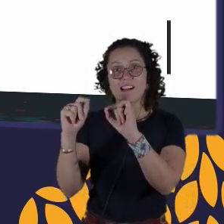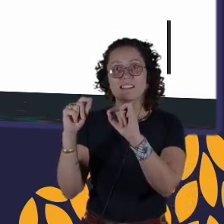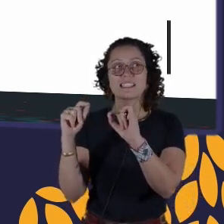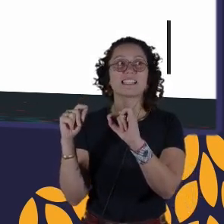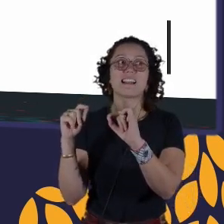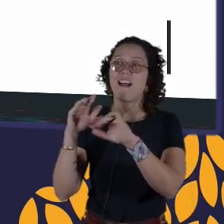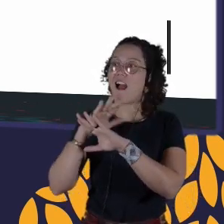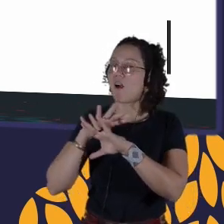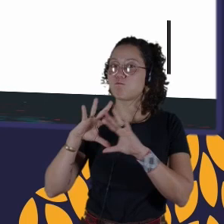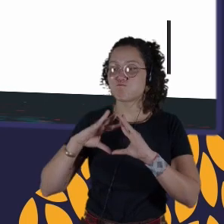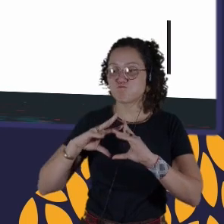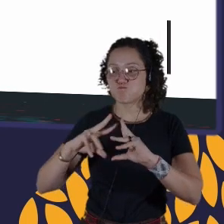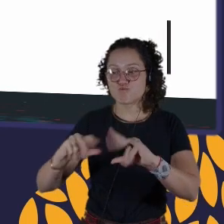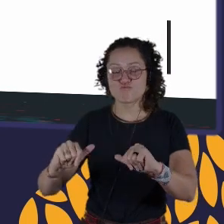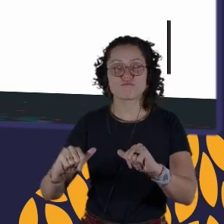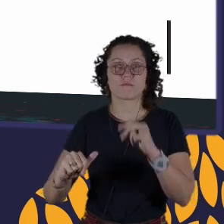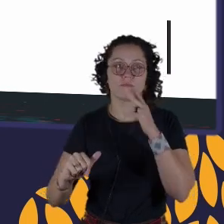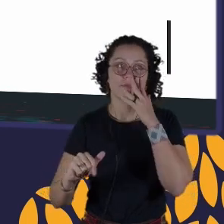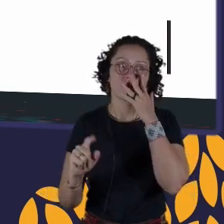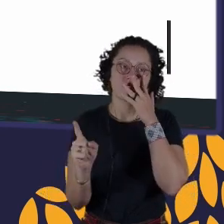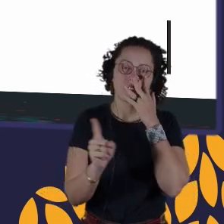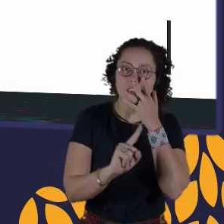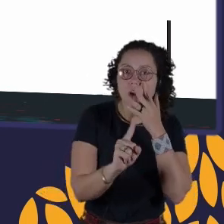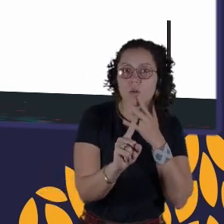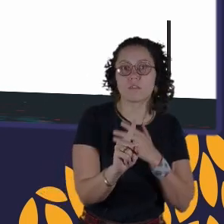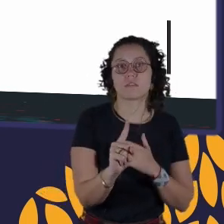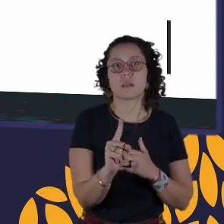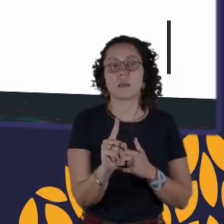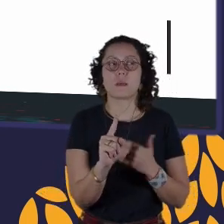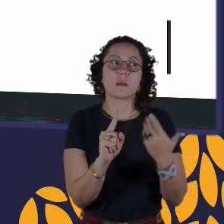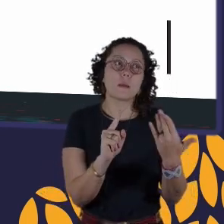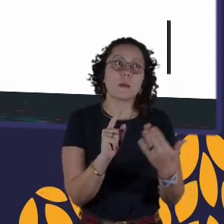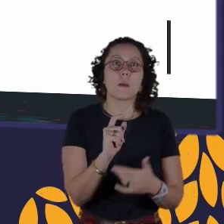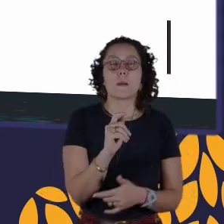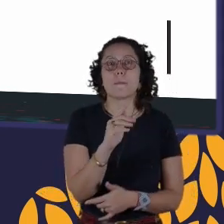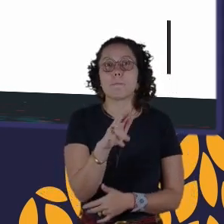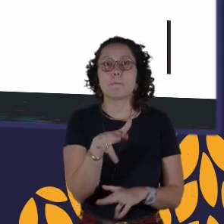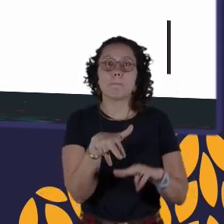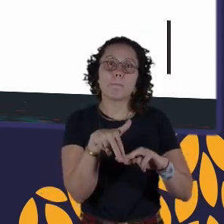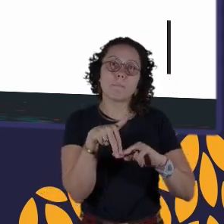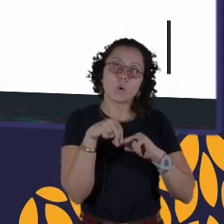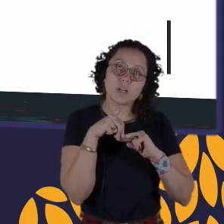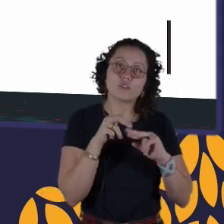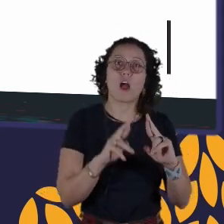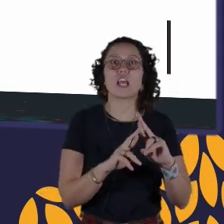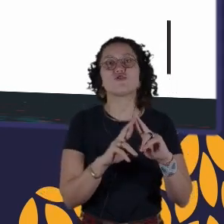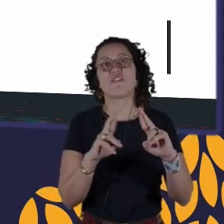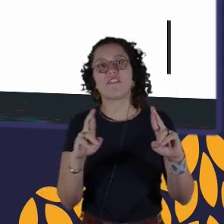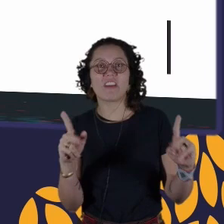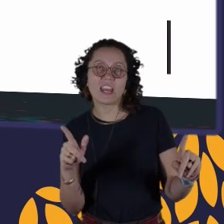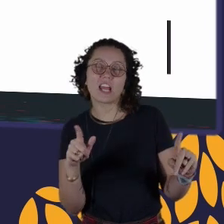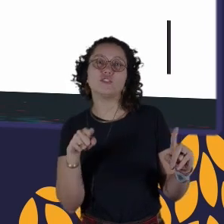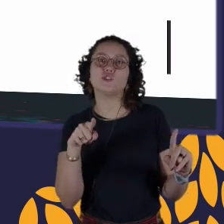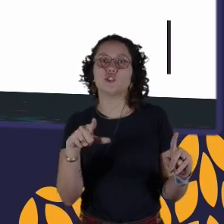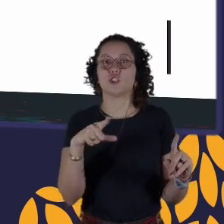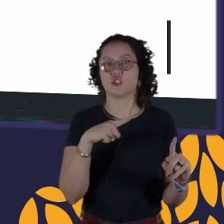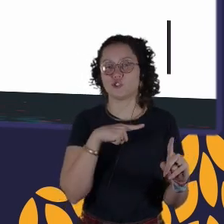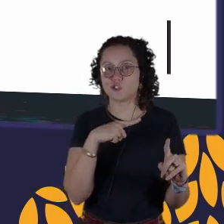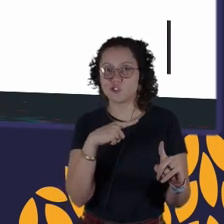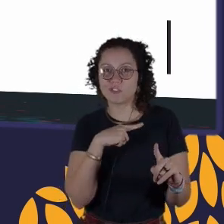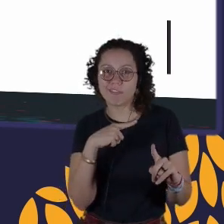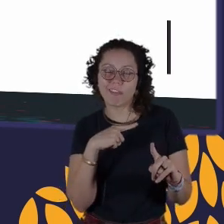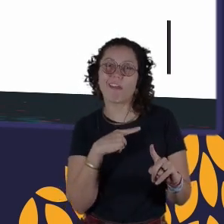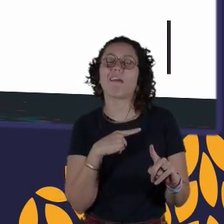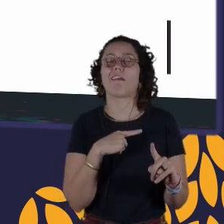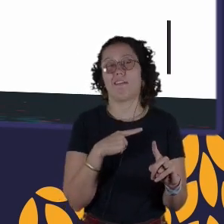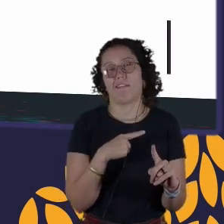que a célula sana se suicide também. Por isso não tem os mesmos efeitos que a quimioterapia. Então, o que quero dizer? Que é